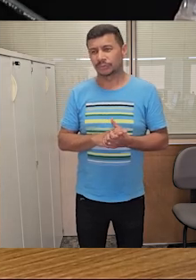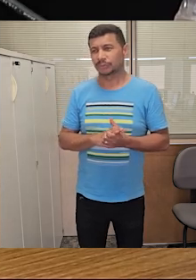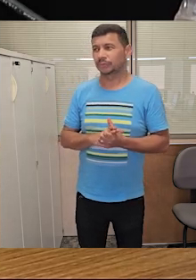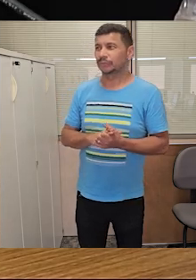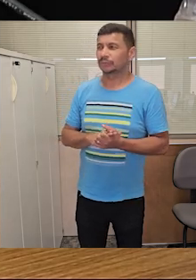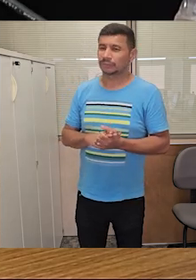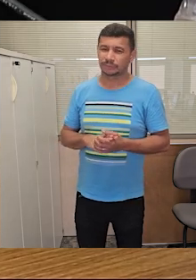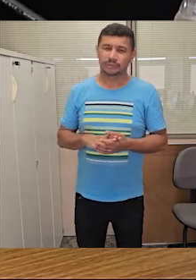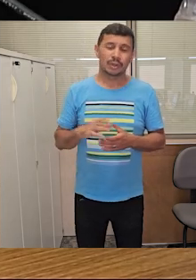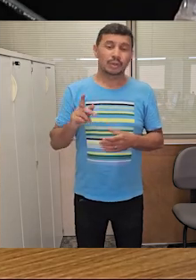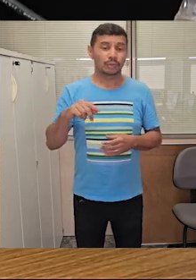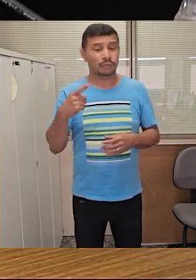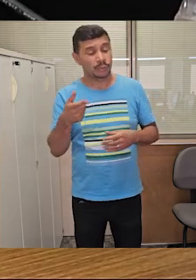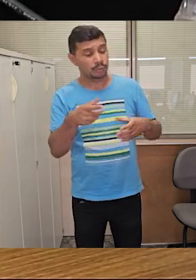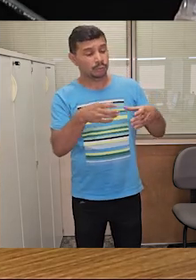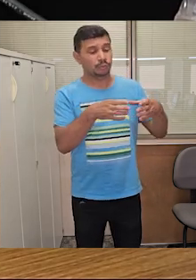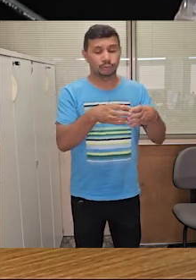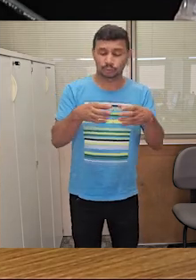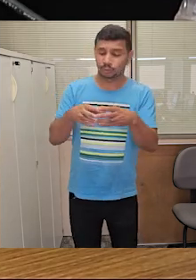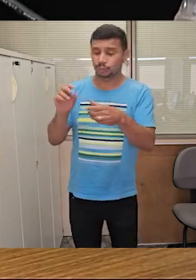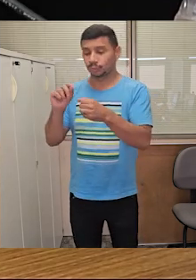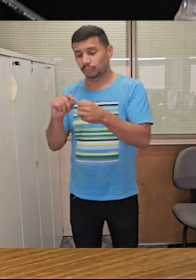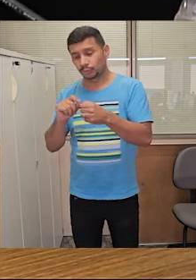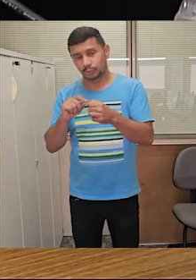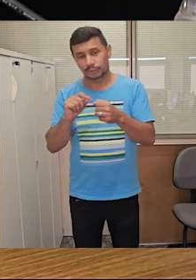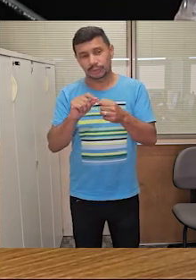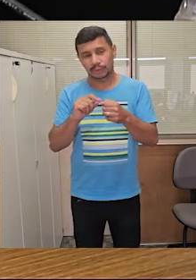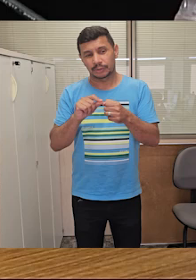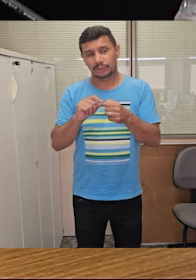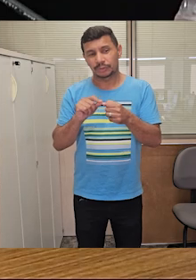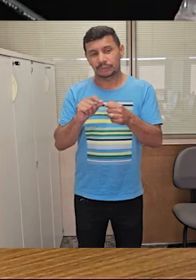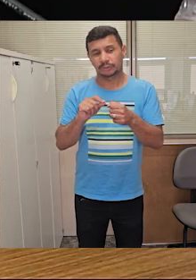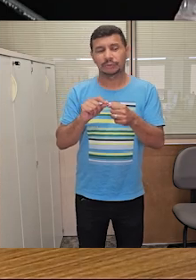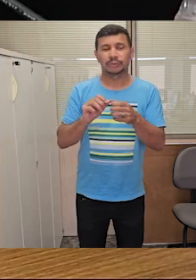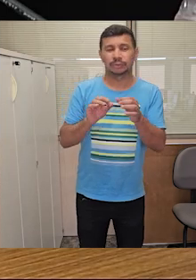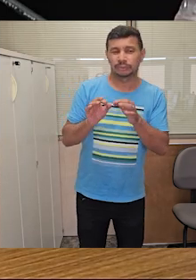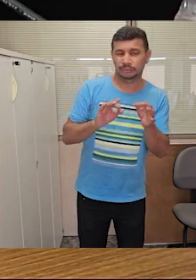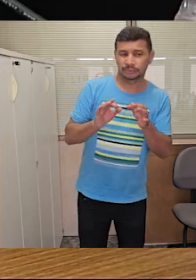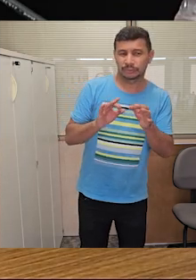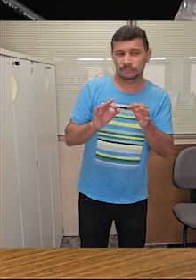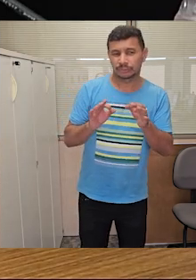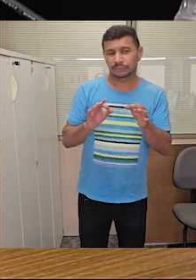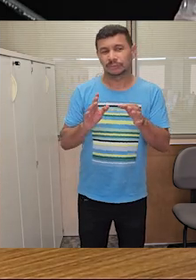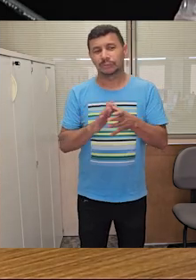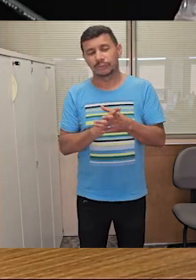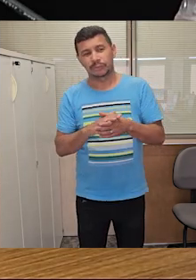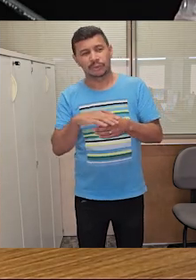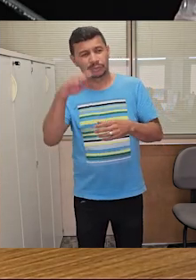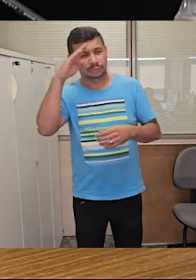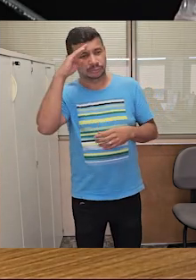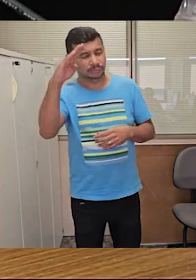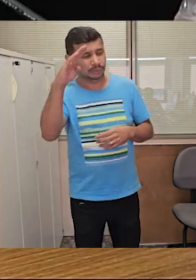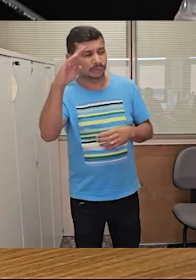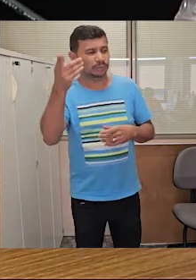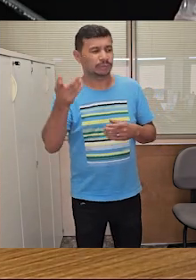de outras ações aí que foram feitas para culminar com um golpe